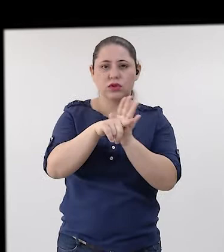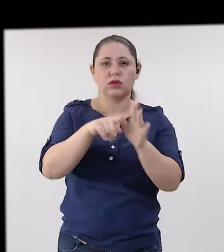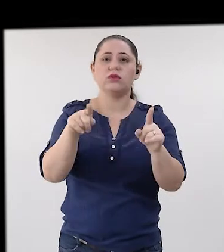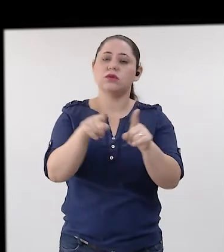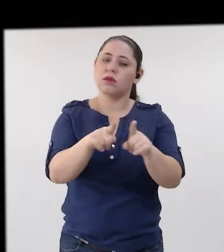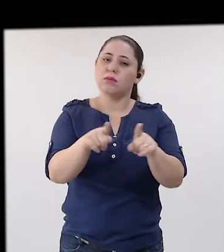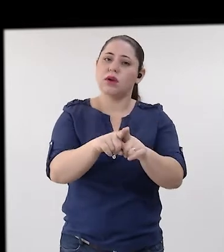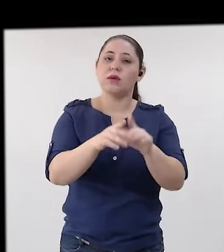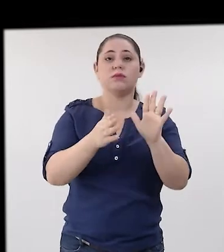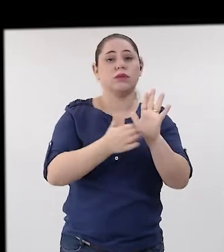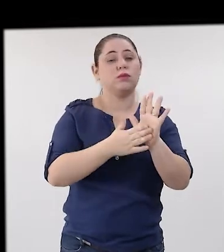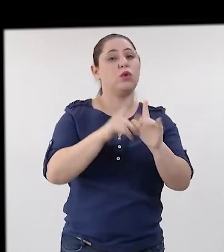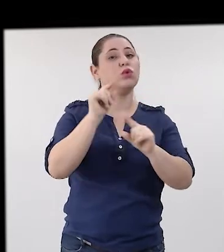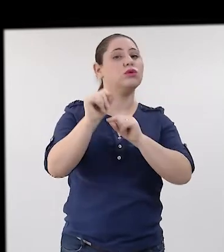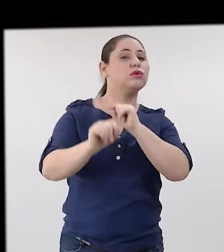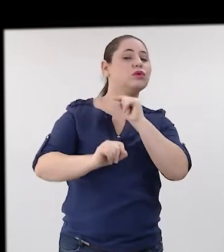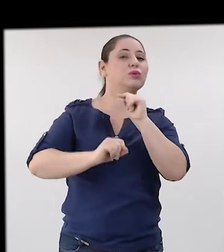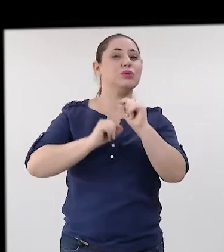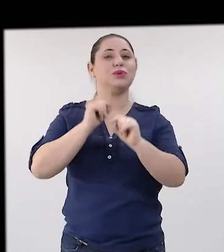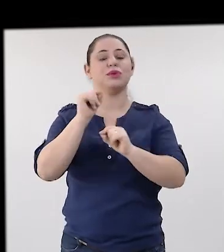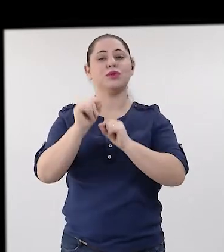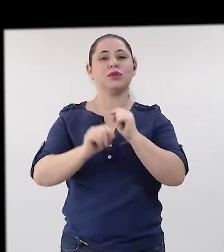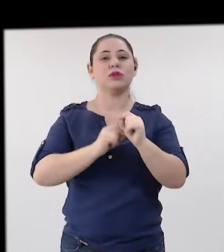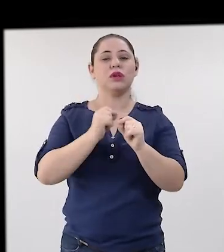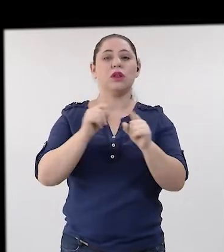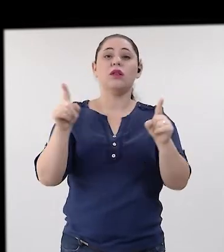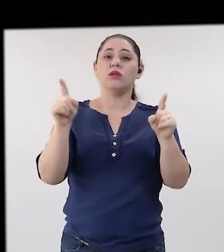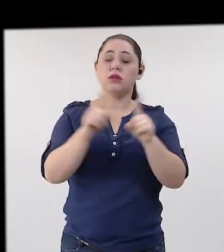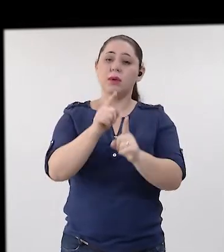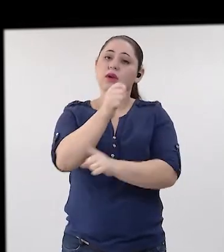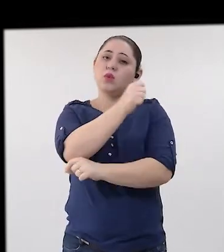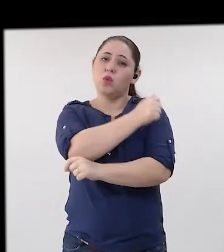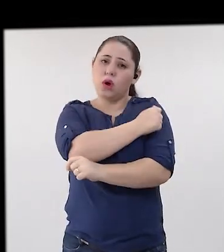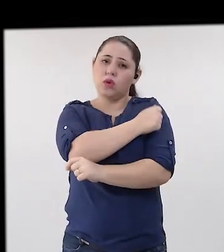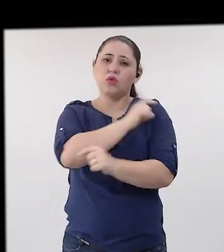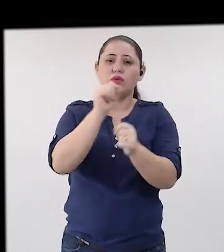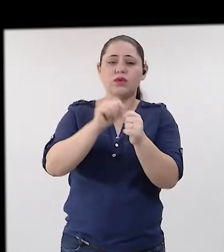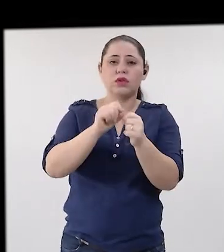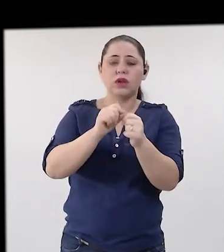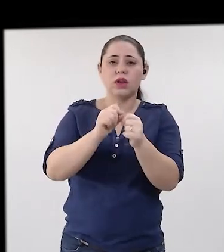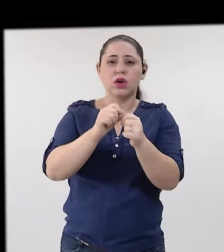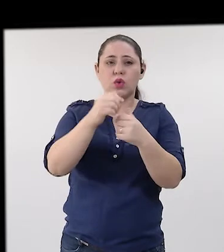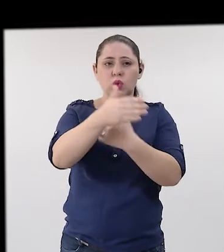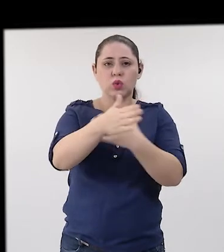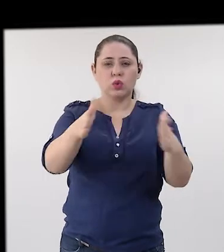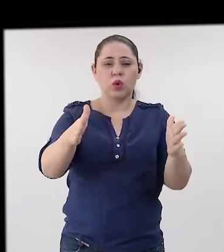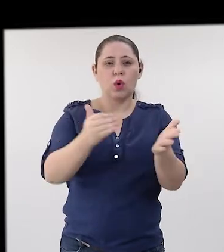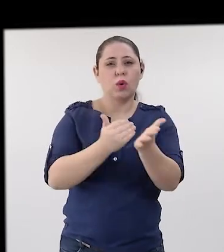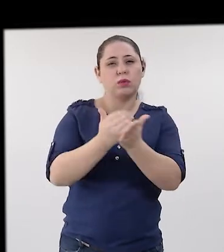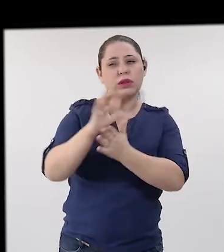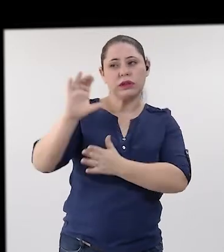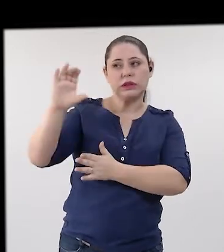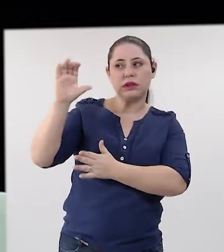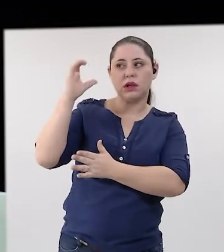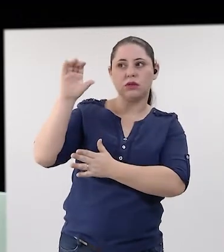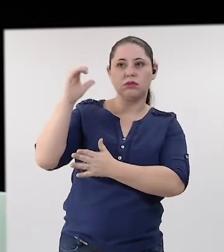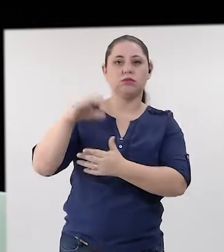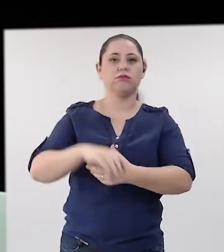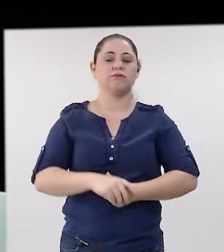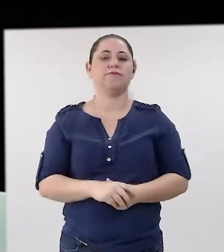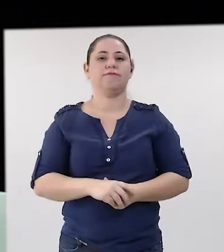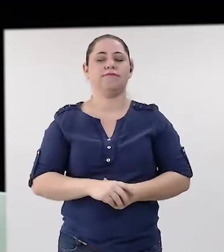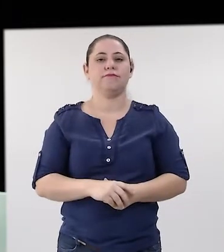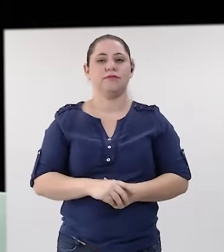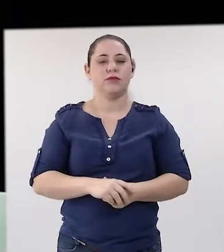olhar investigativo, a proposta seria imergir também esse estudante em um ambiente da iniciação científica. Isso